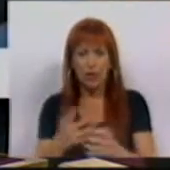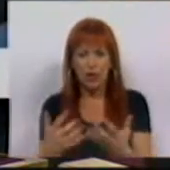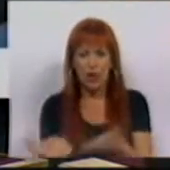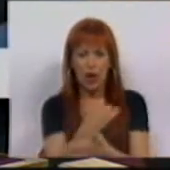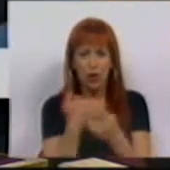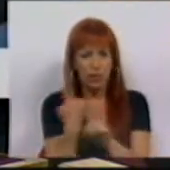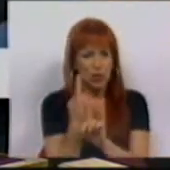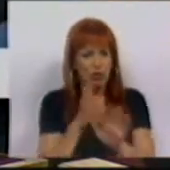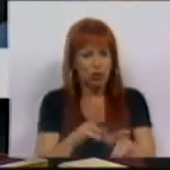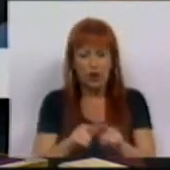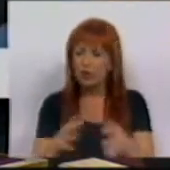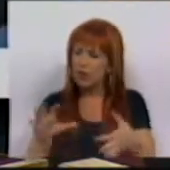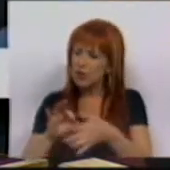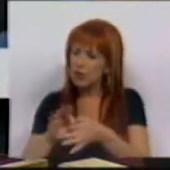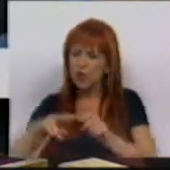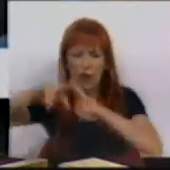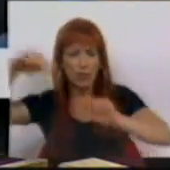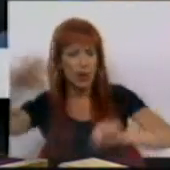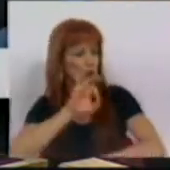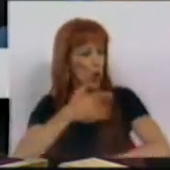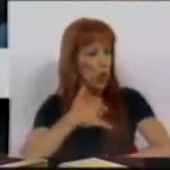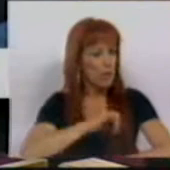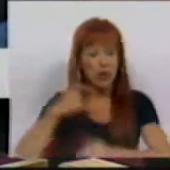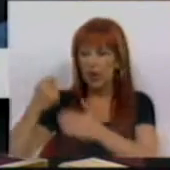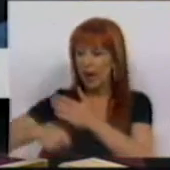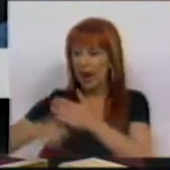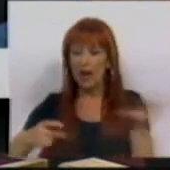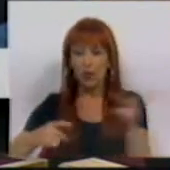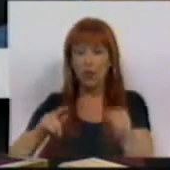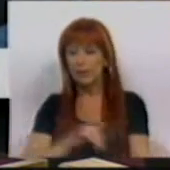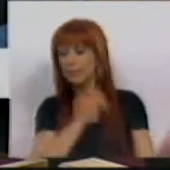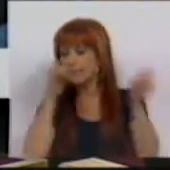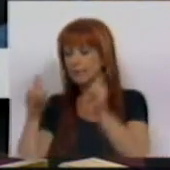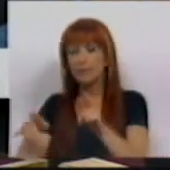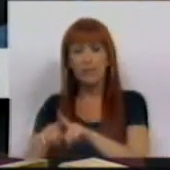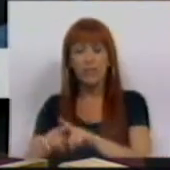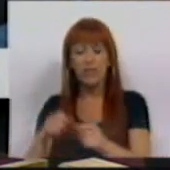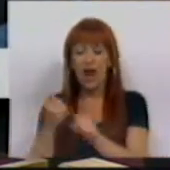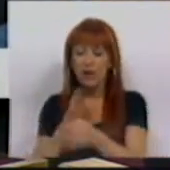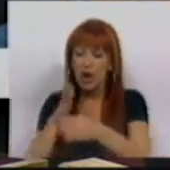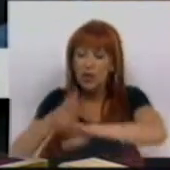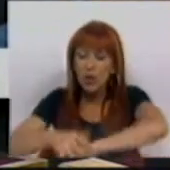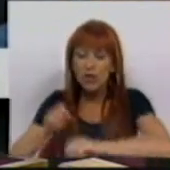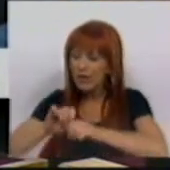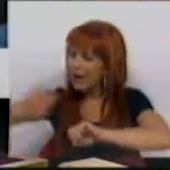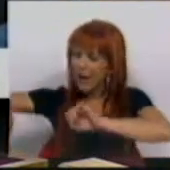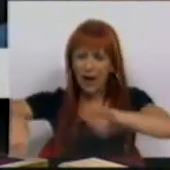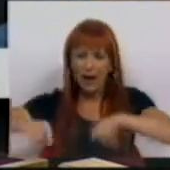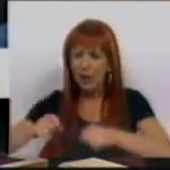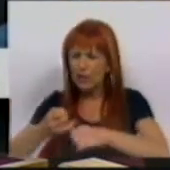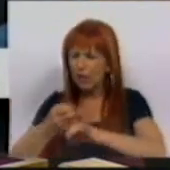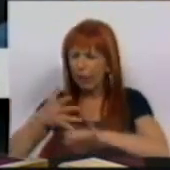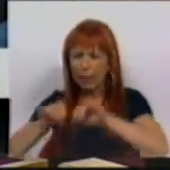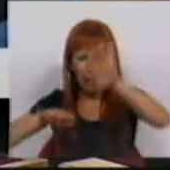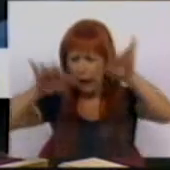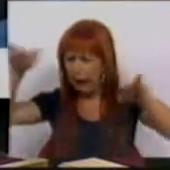dragados, em articulação estreita com os municípios de Óbidos e de Caldas da Rainha e, por outro lado, ações de intervenção para a eliminação de poluição